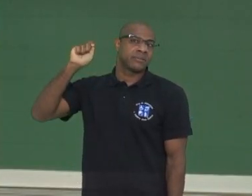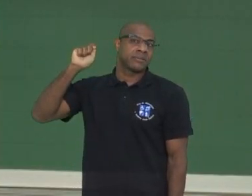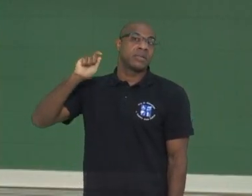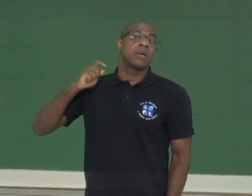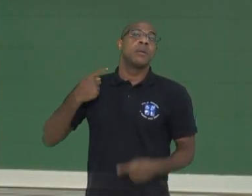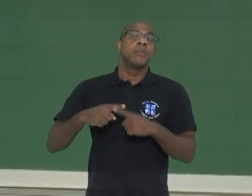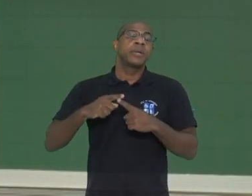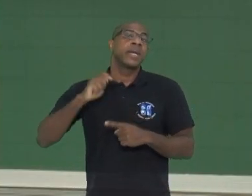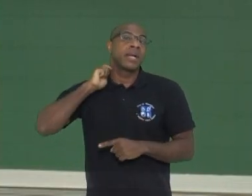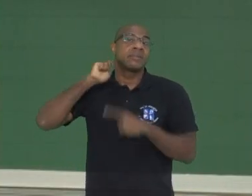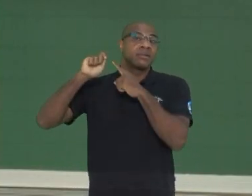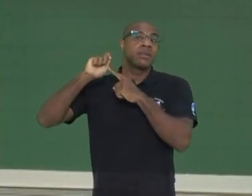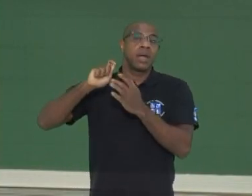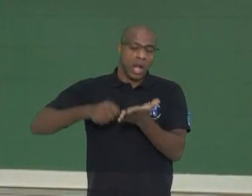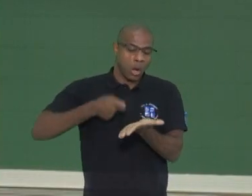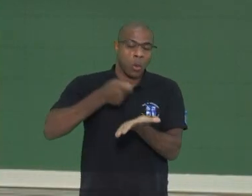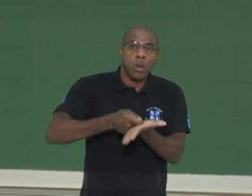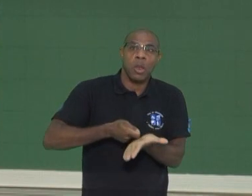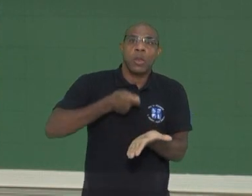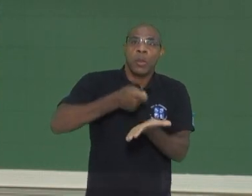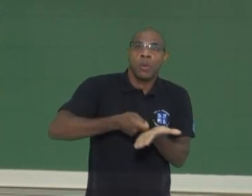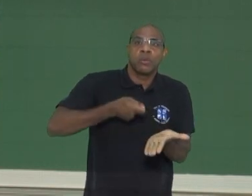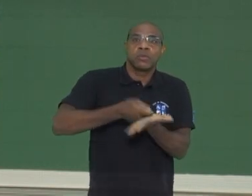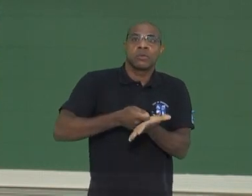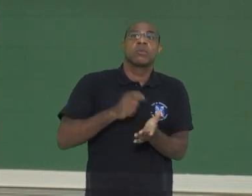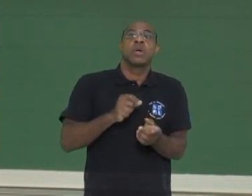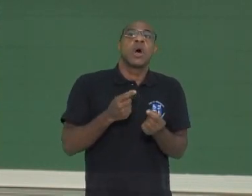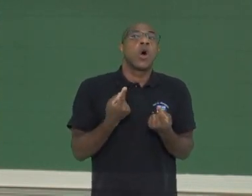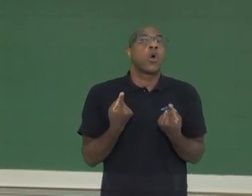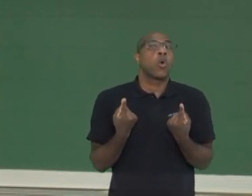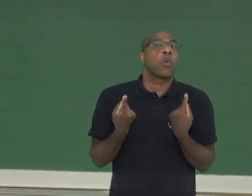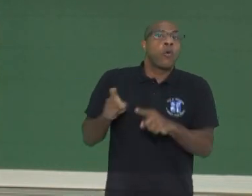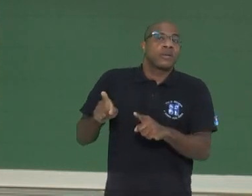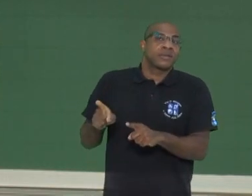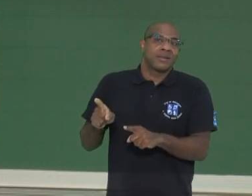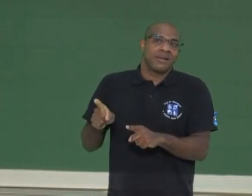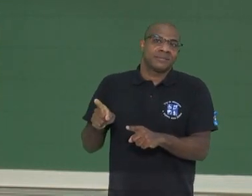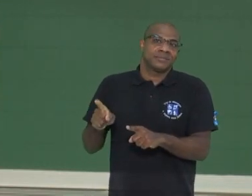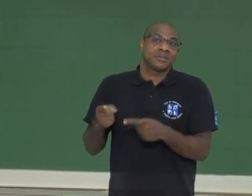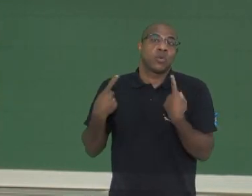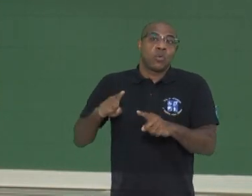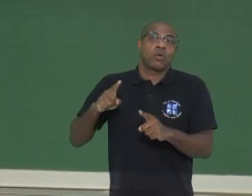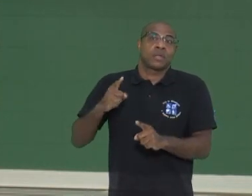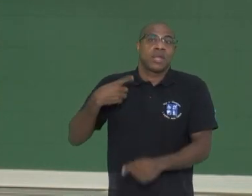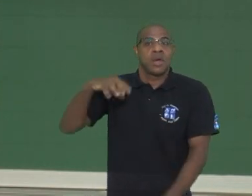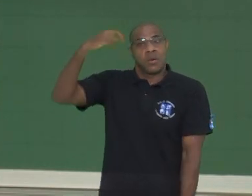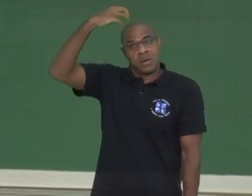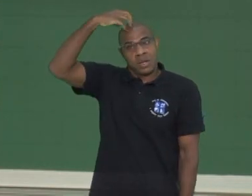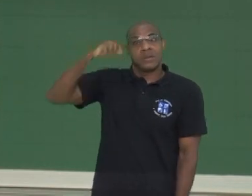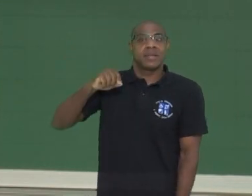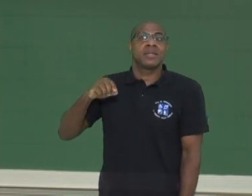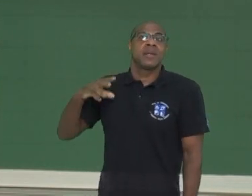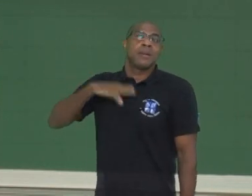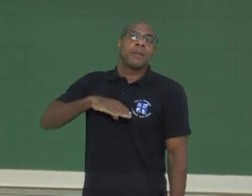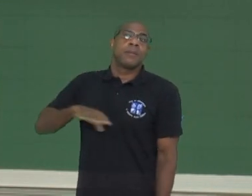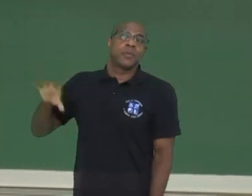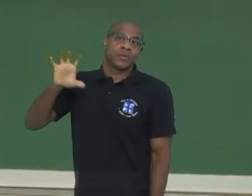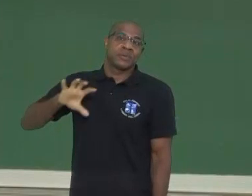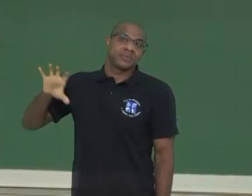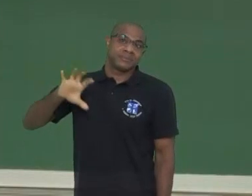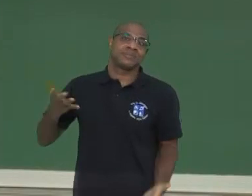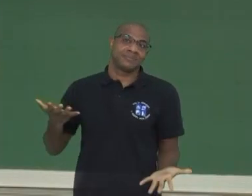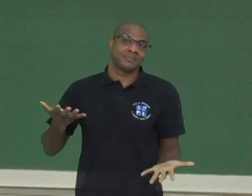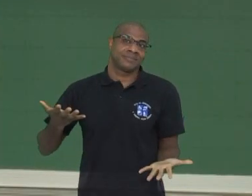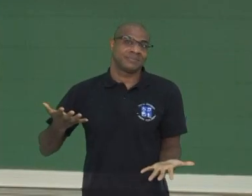lutou contra a monarquia. Lembrando, o Brasil, antes de se tornar república, era governado por uma monarquia